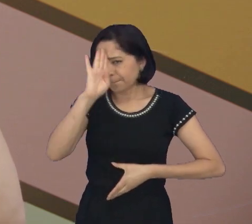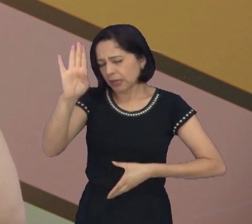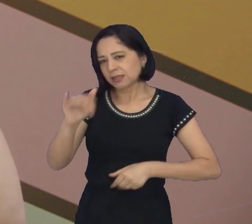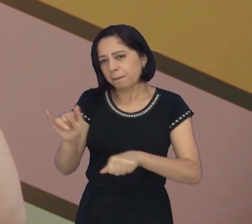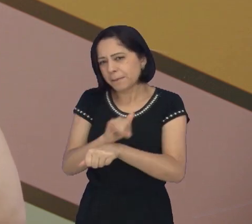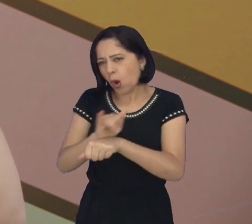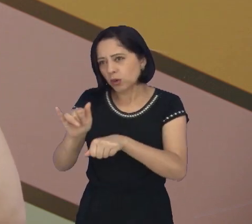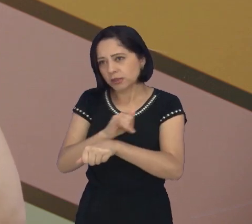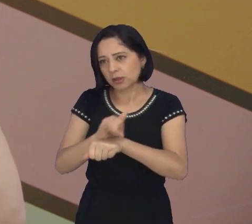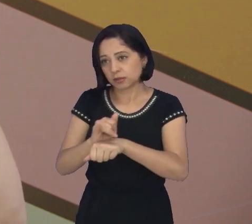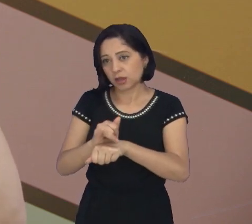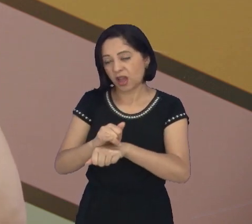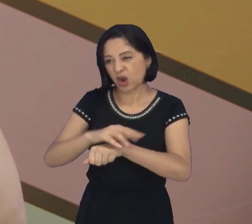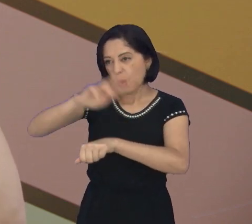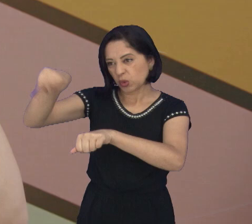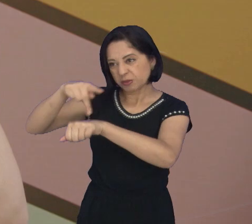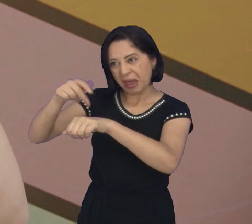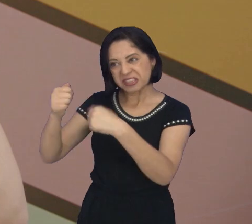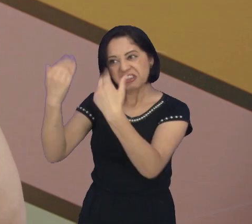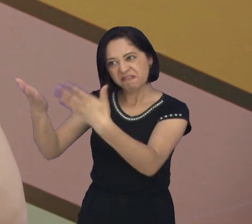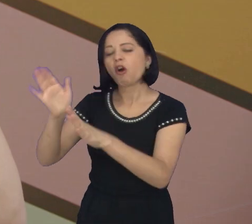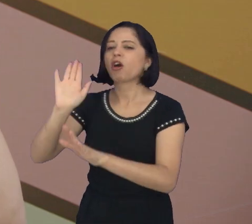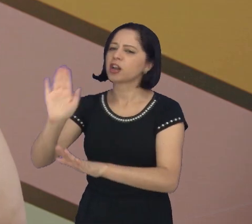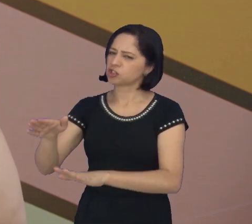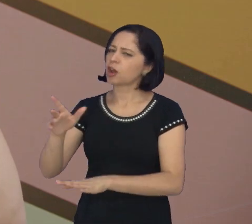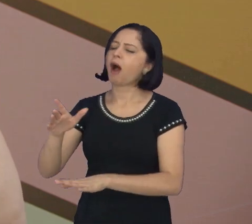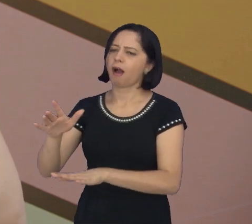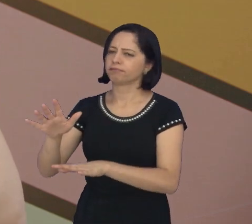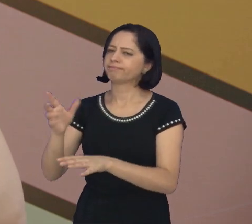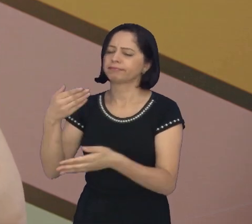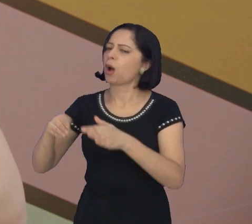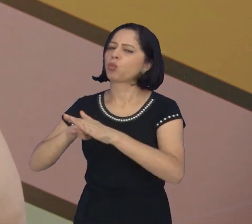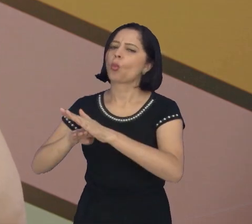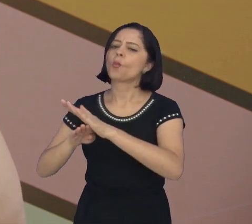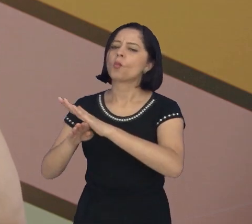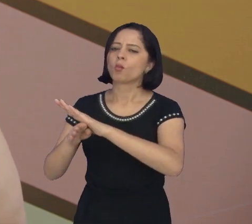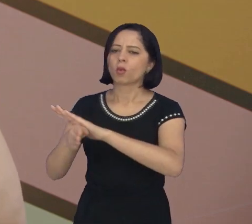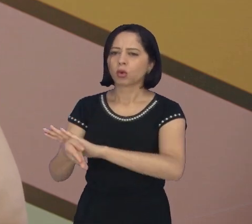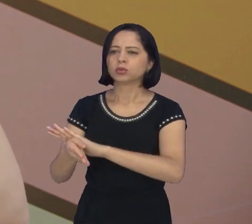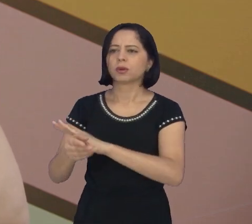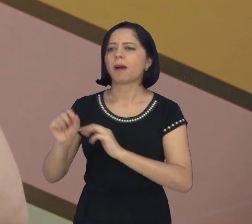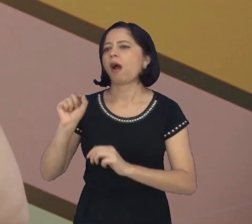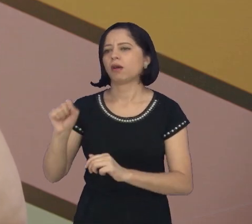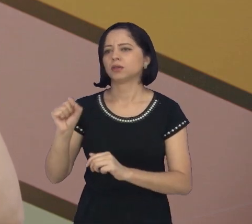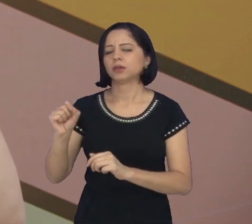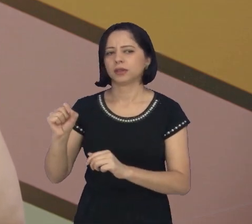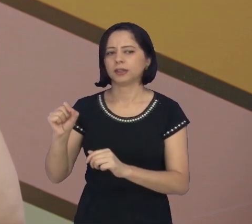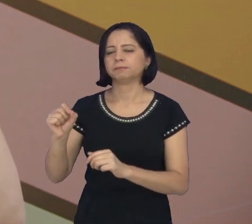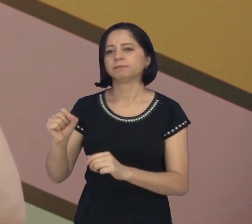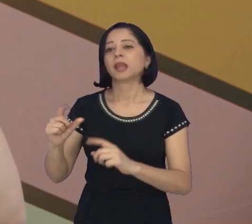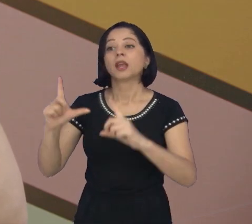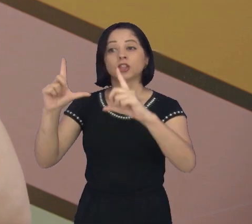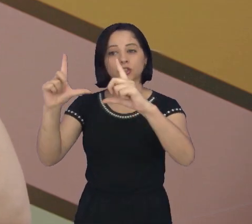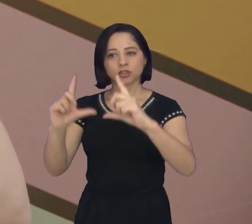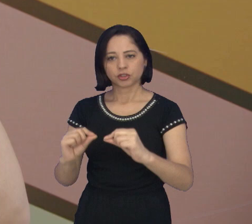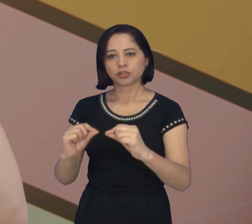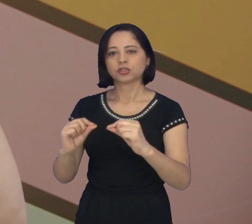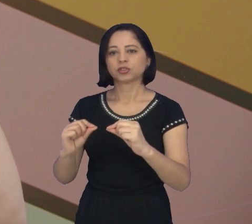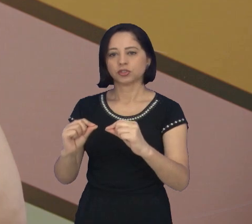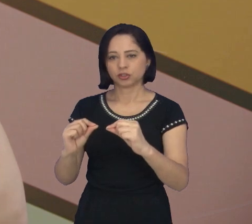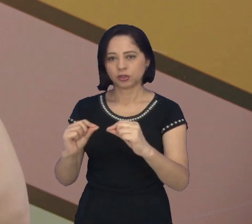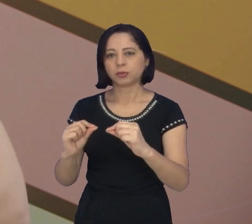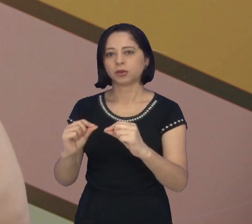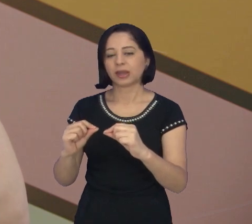países do mundo já têm adotado há várias décadas e já estão notando redução dessa incidência é a vacinação.